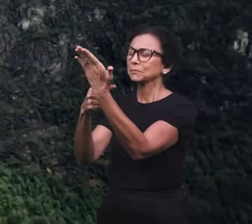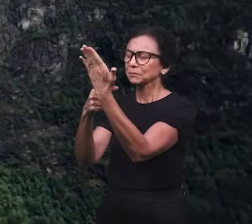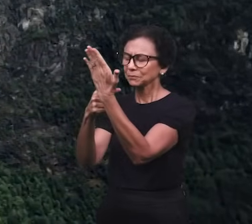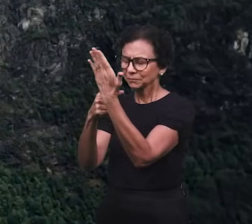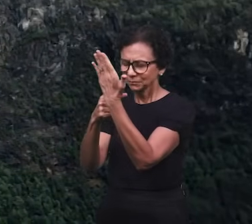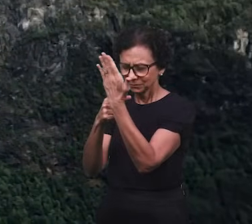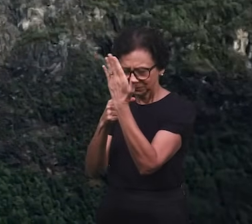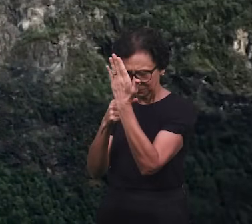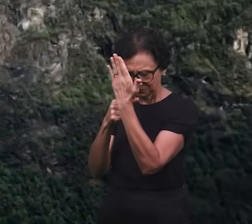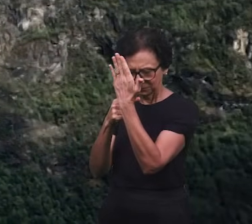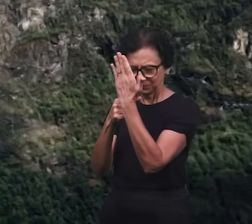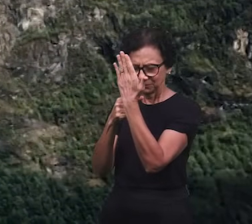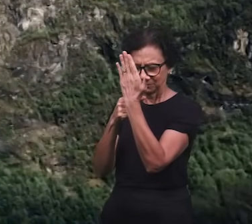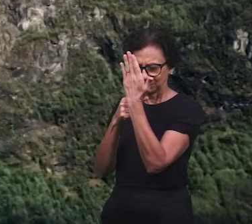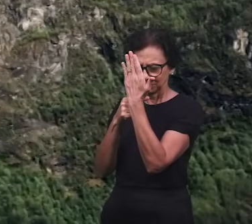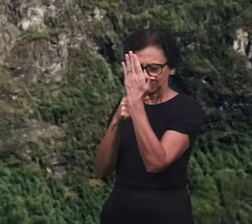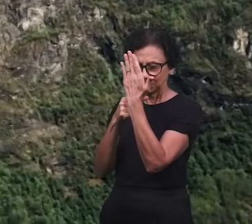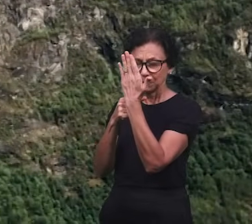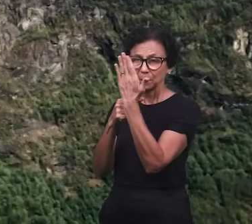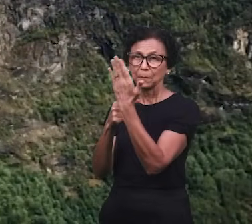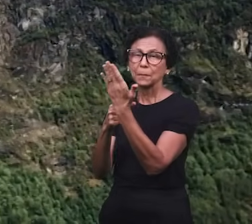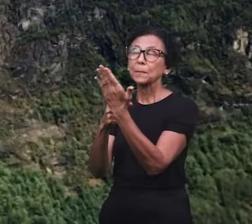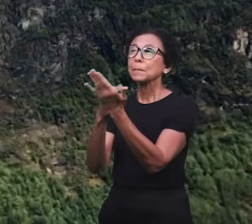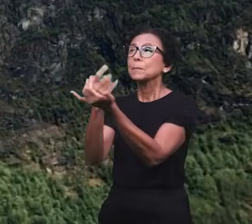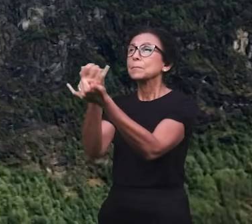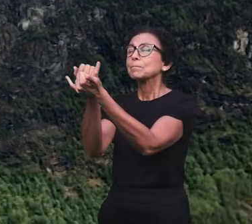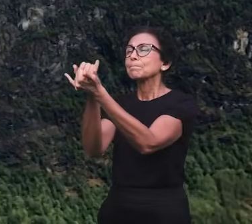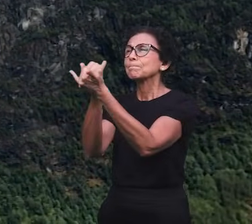Pede seu auxílio,